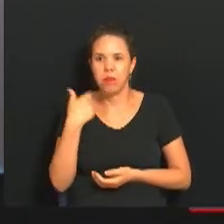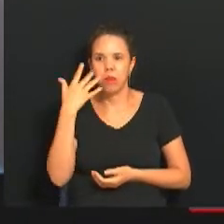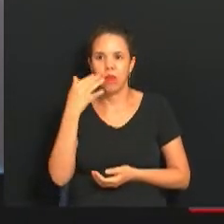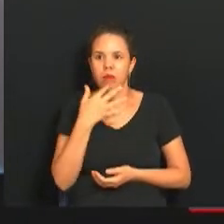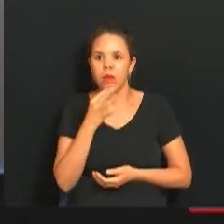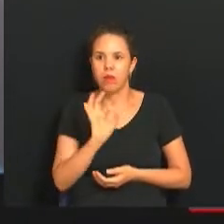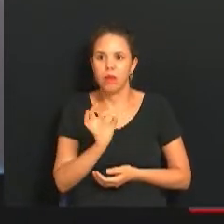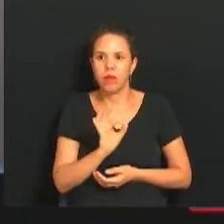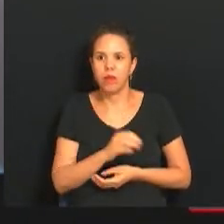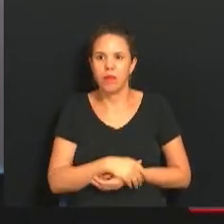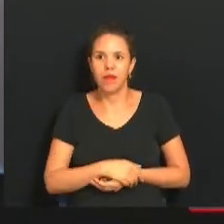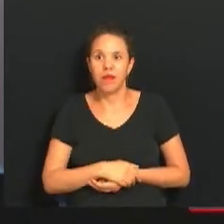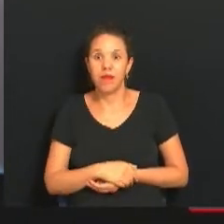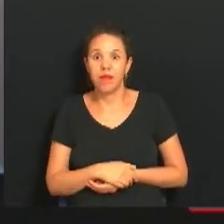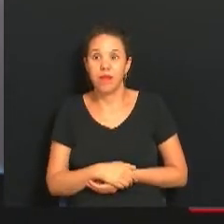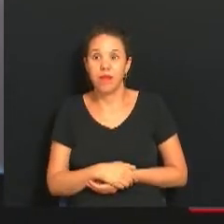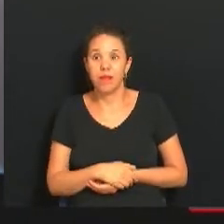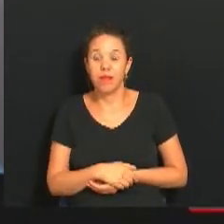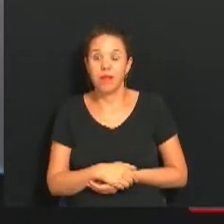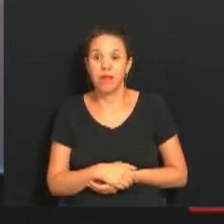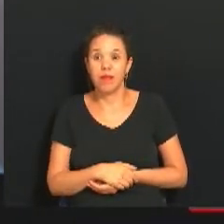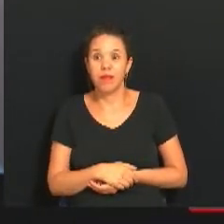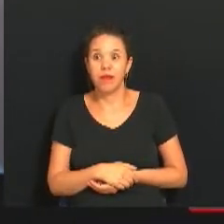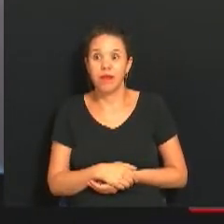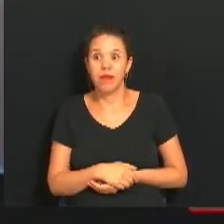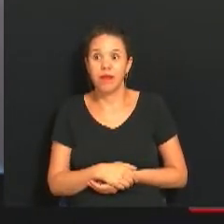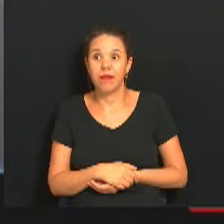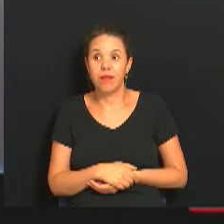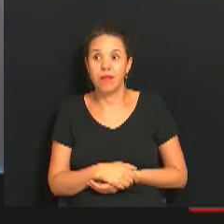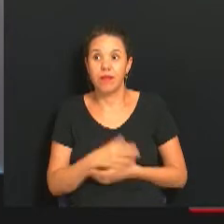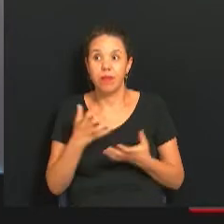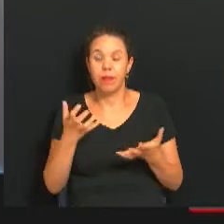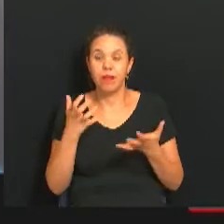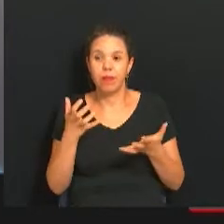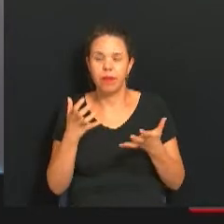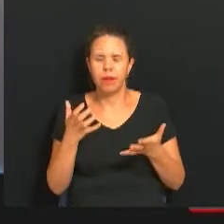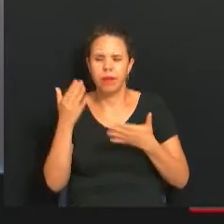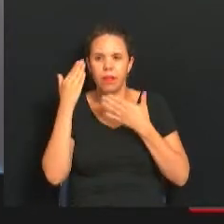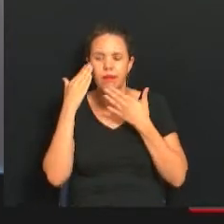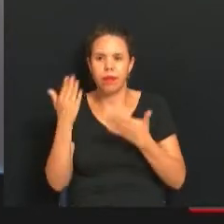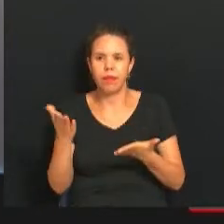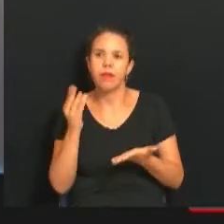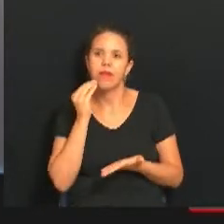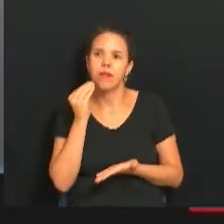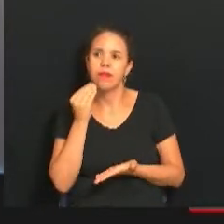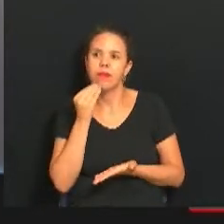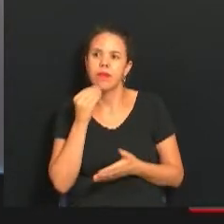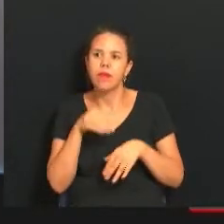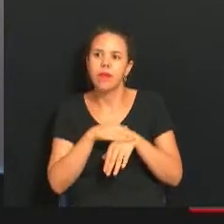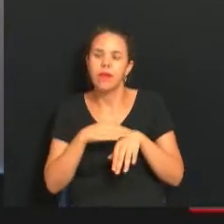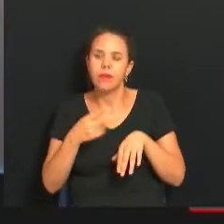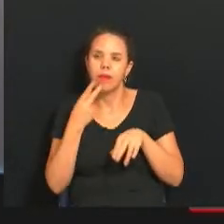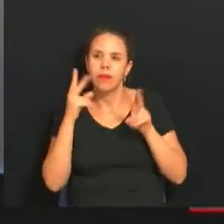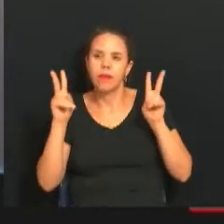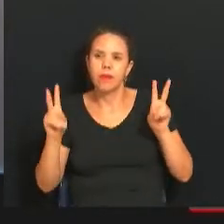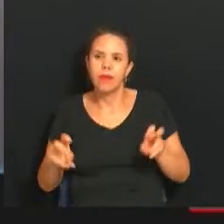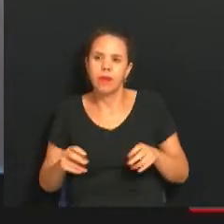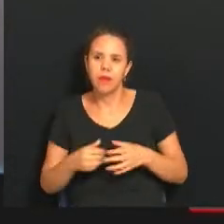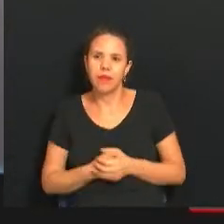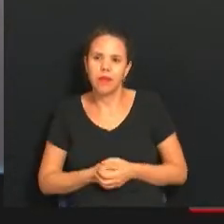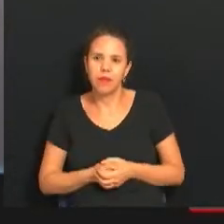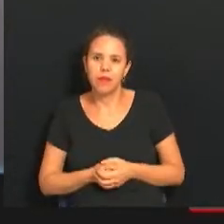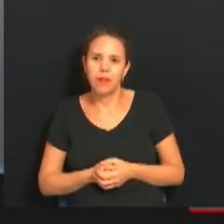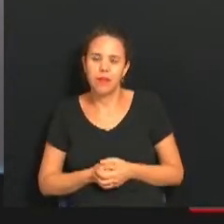não conheço. Mas eu queria agradecer a oportunidade de falar a respeito